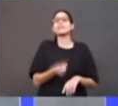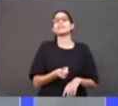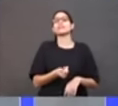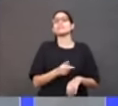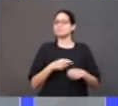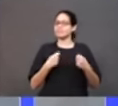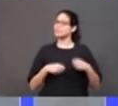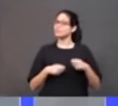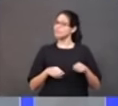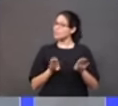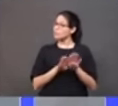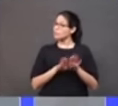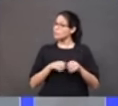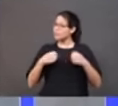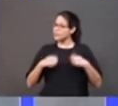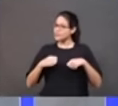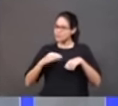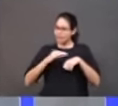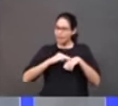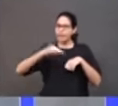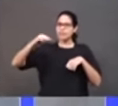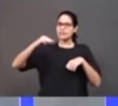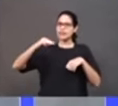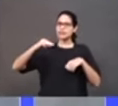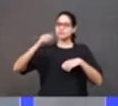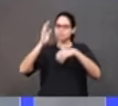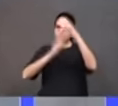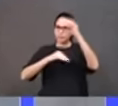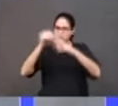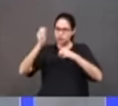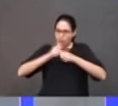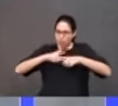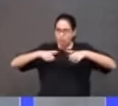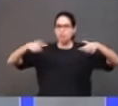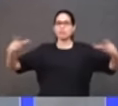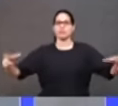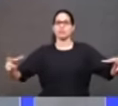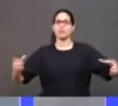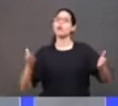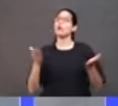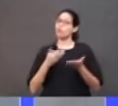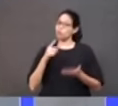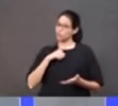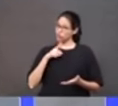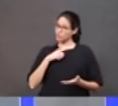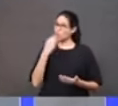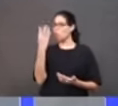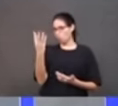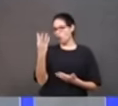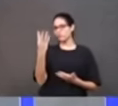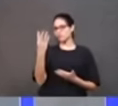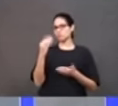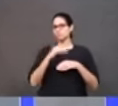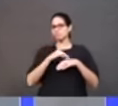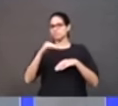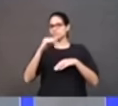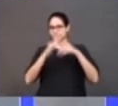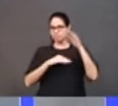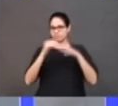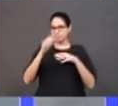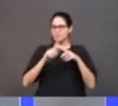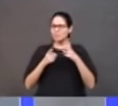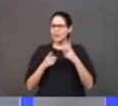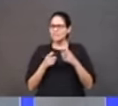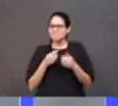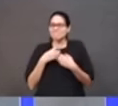expandir os nossos mestrados profissionais. Hoje nós já temos mestrados profissionais, salvo o melhor juízo, são 4, mas a gente entende que a gente precisa, por exemplo, ter